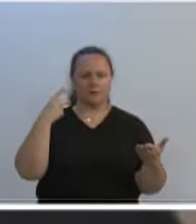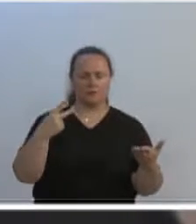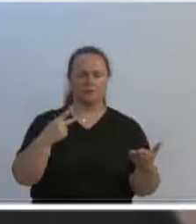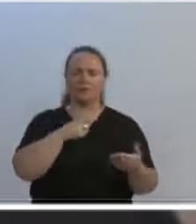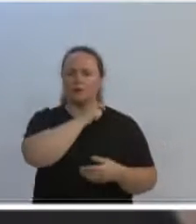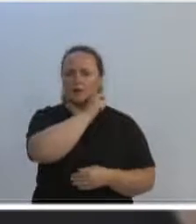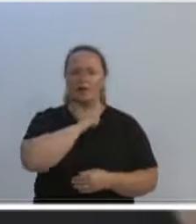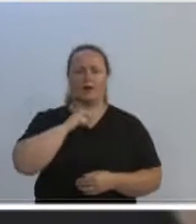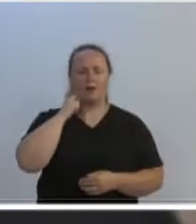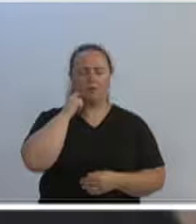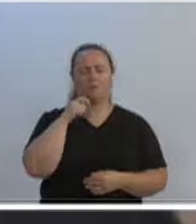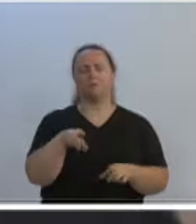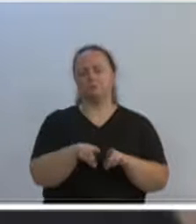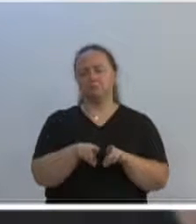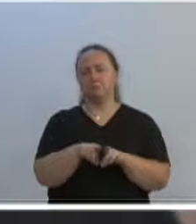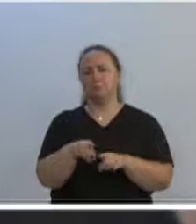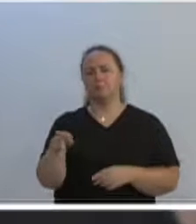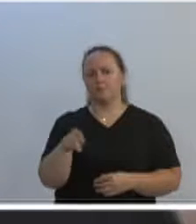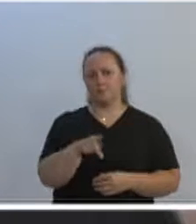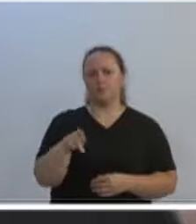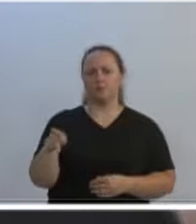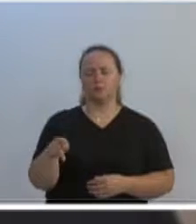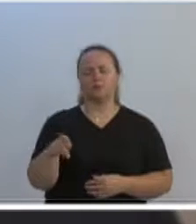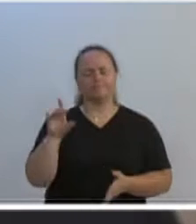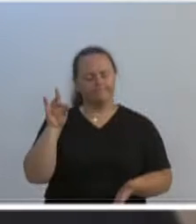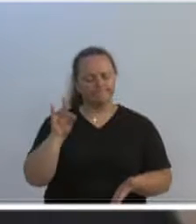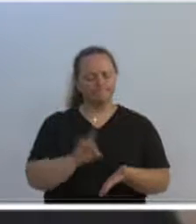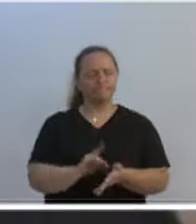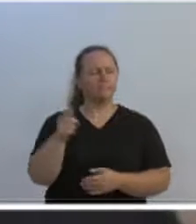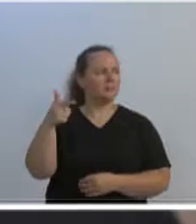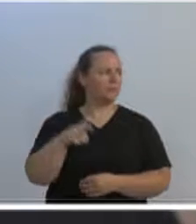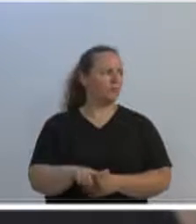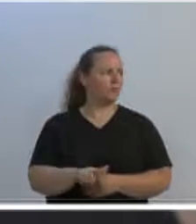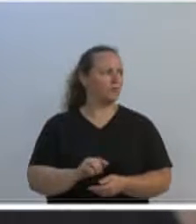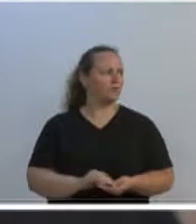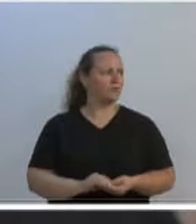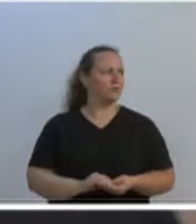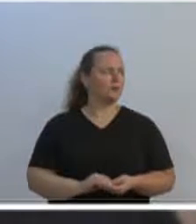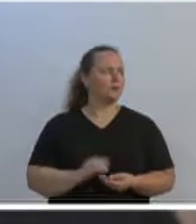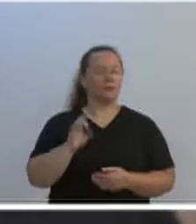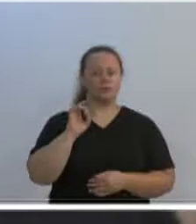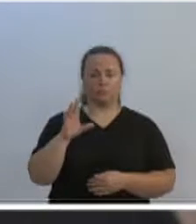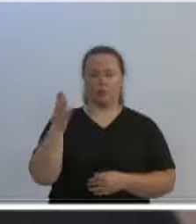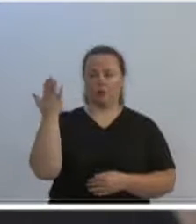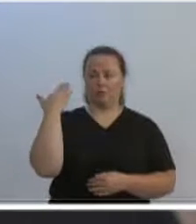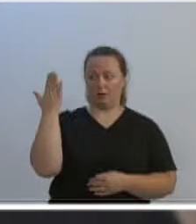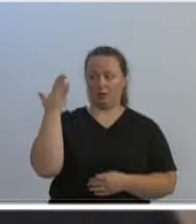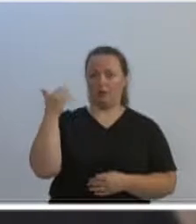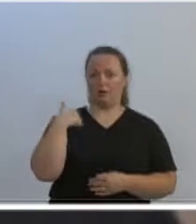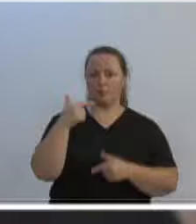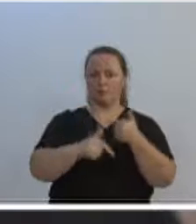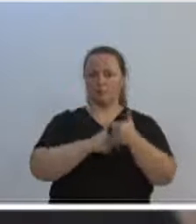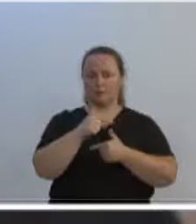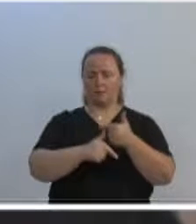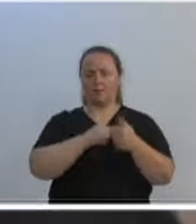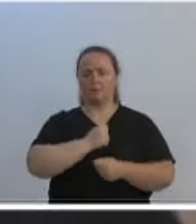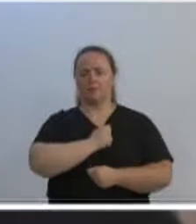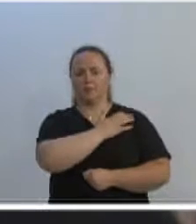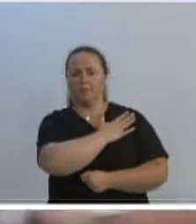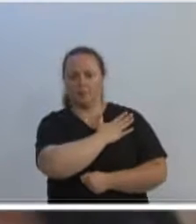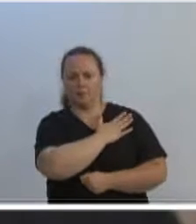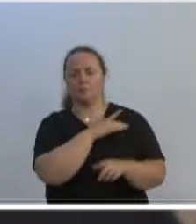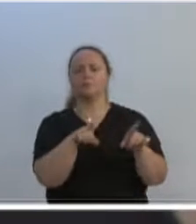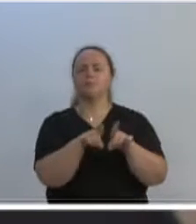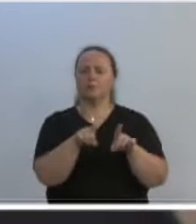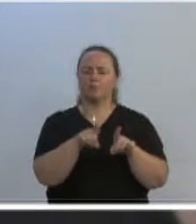Ricardo Alba, que é professor também, e reafirmo, não só na época que eu trabalhava com o prefeito Napoleão, trabalhei também com o